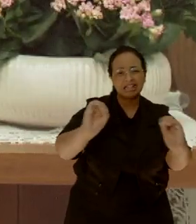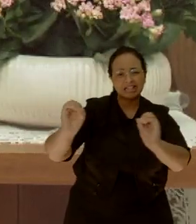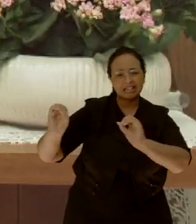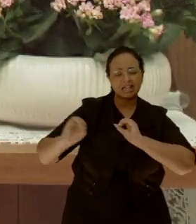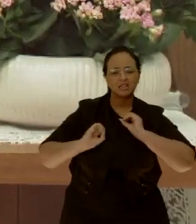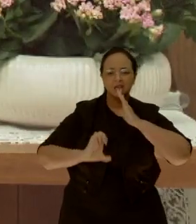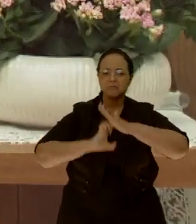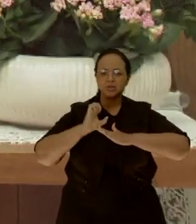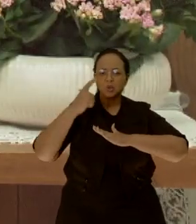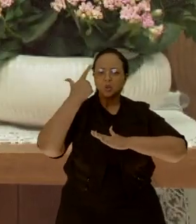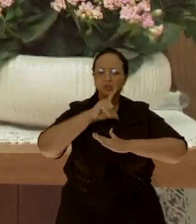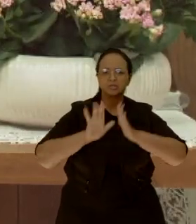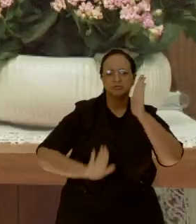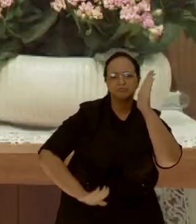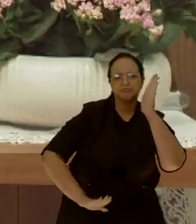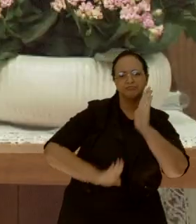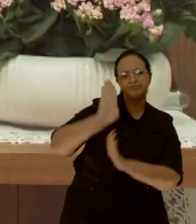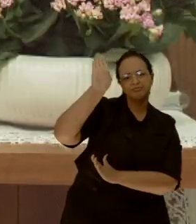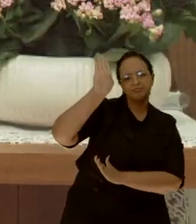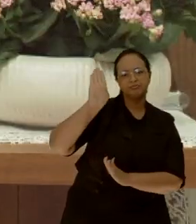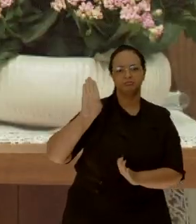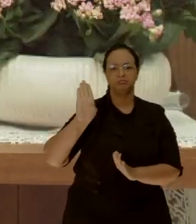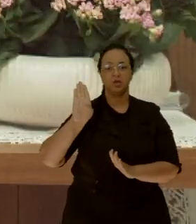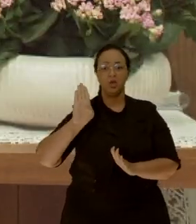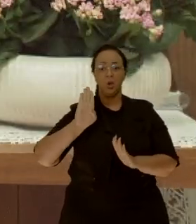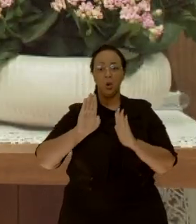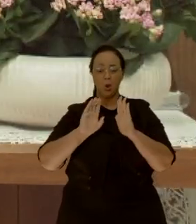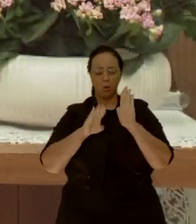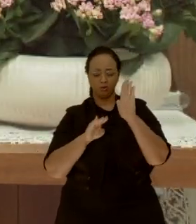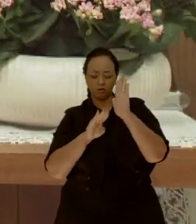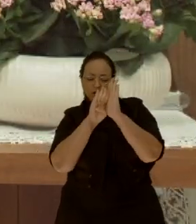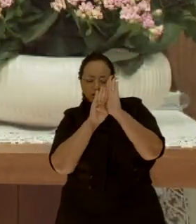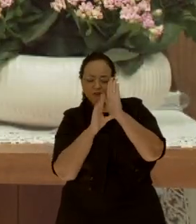conseguiu chegar a 20%.